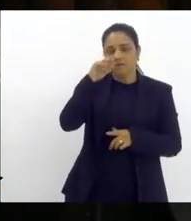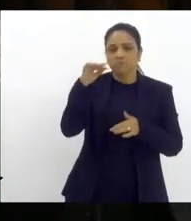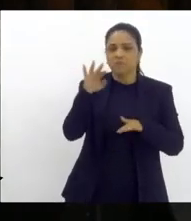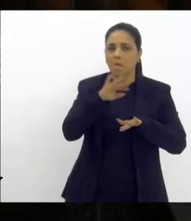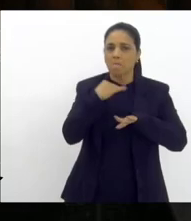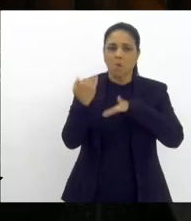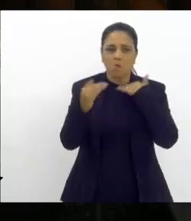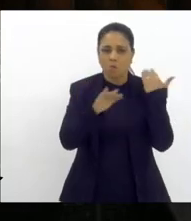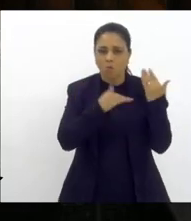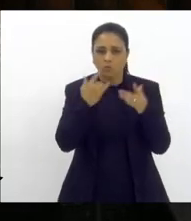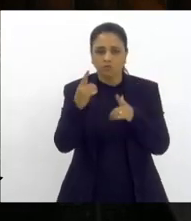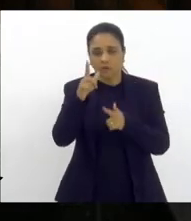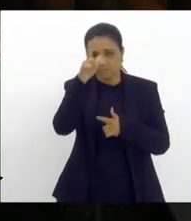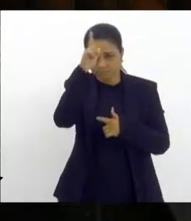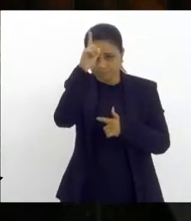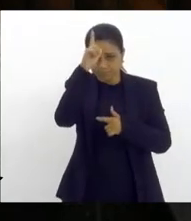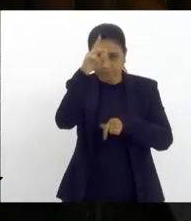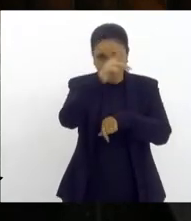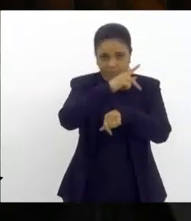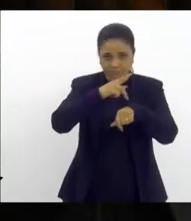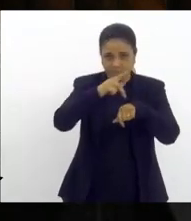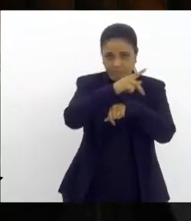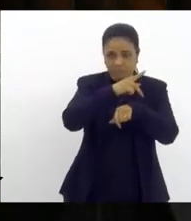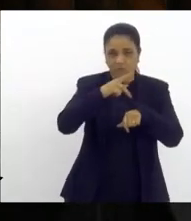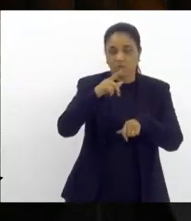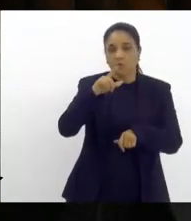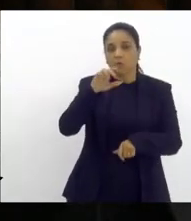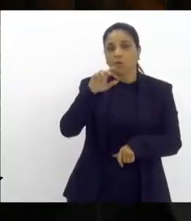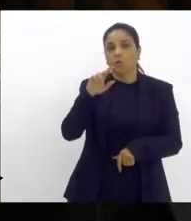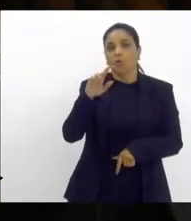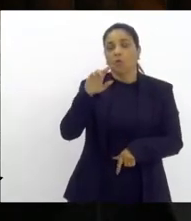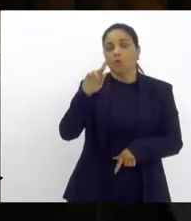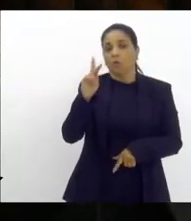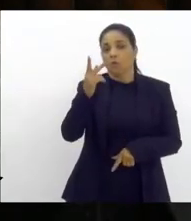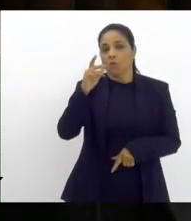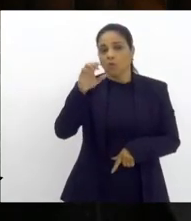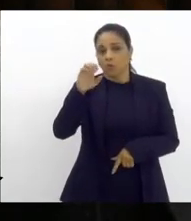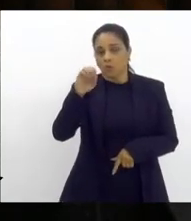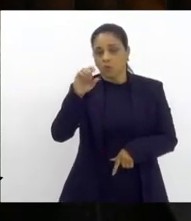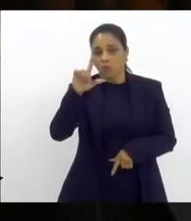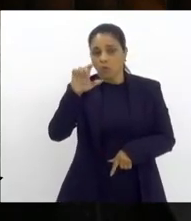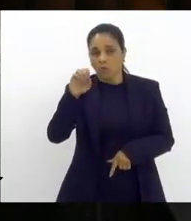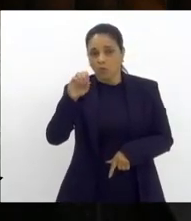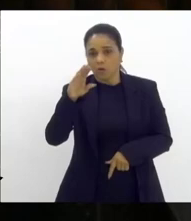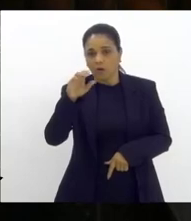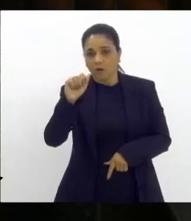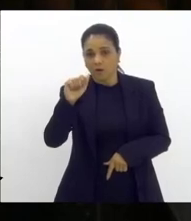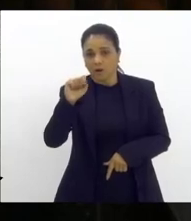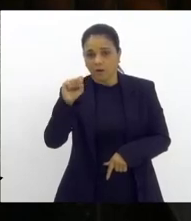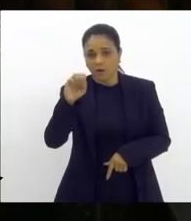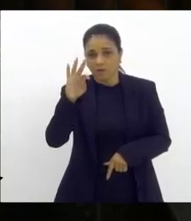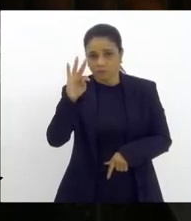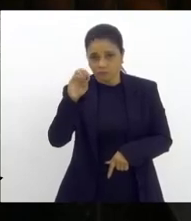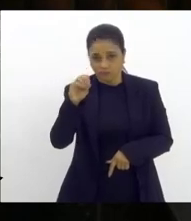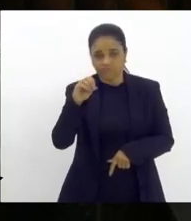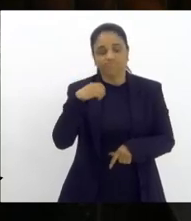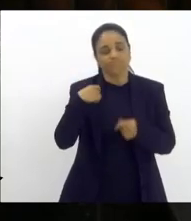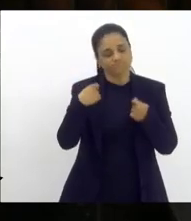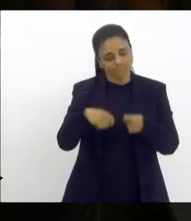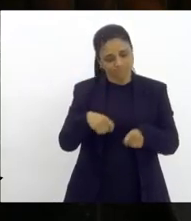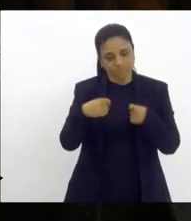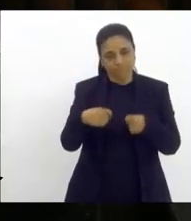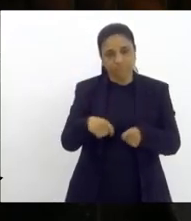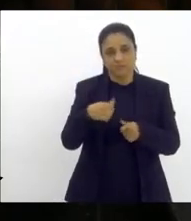data em que infelizmente tem que se rememorar os